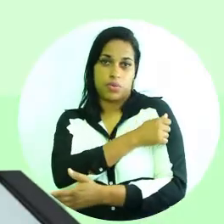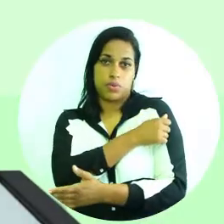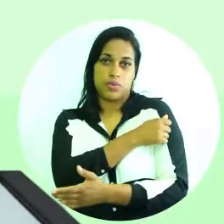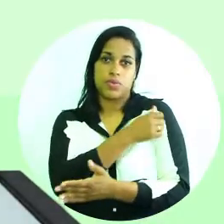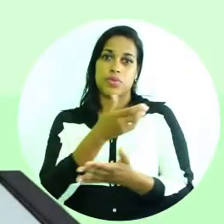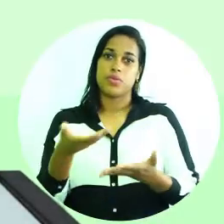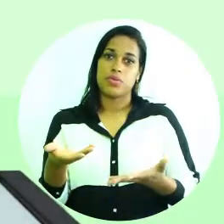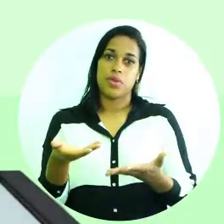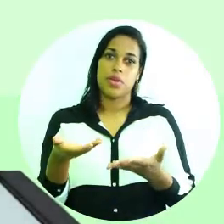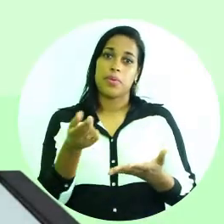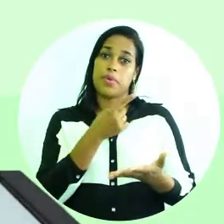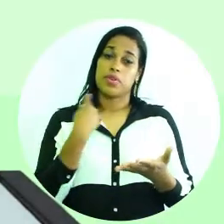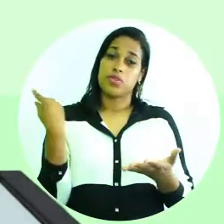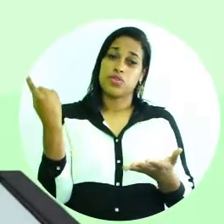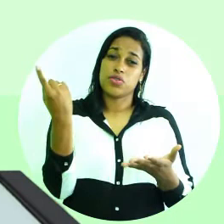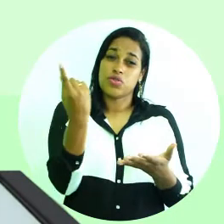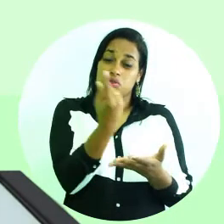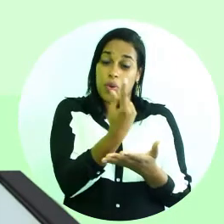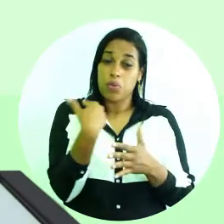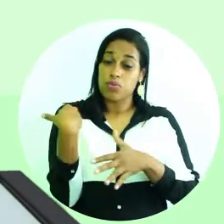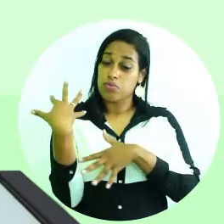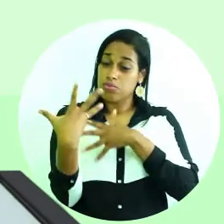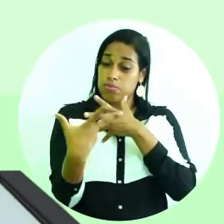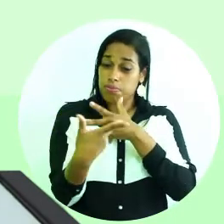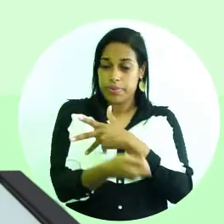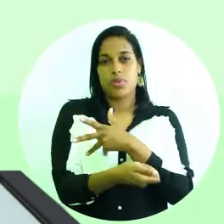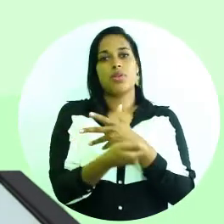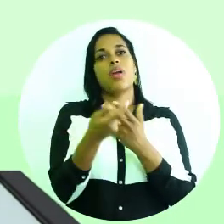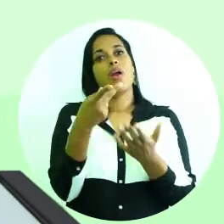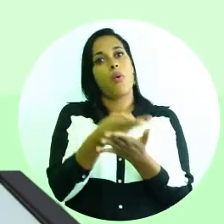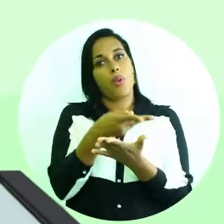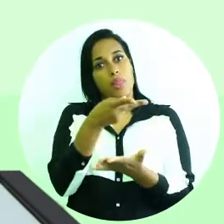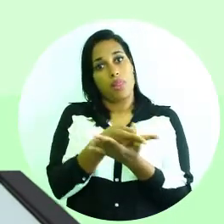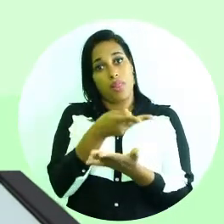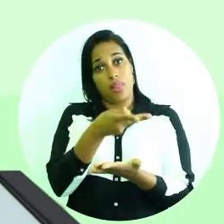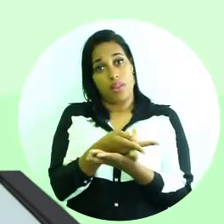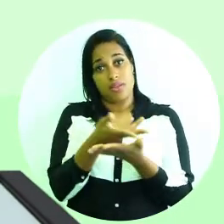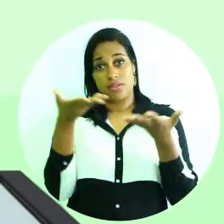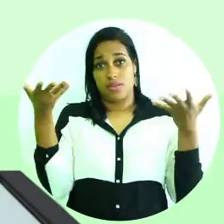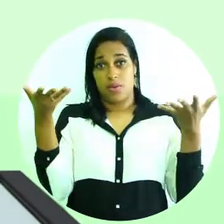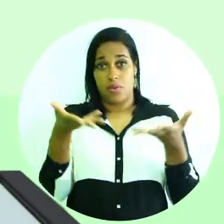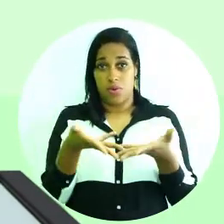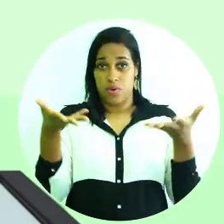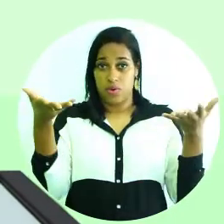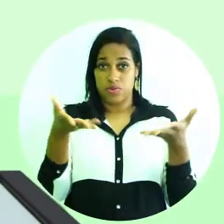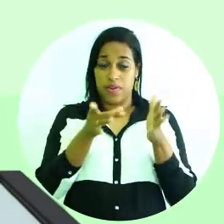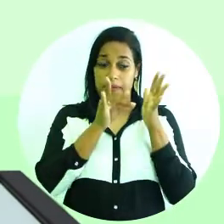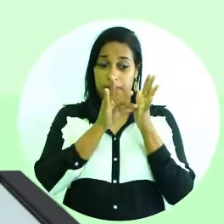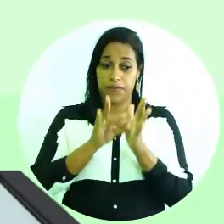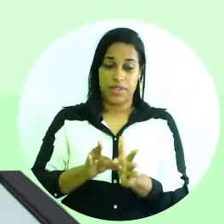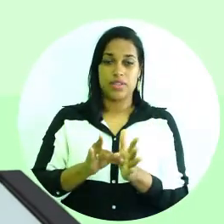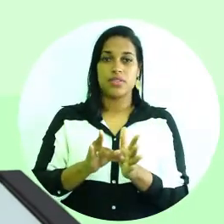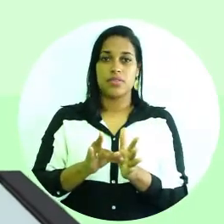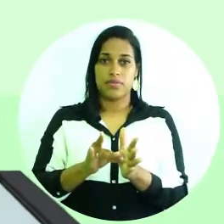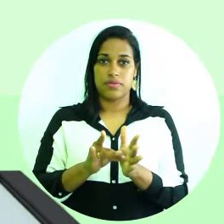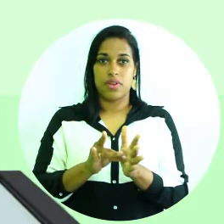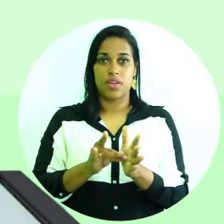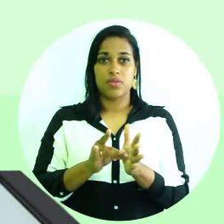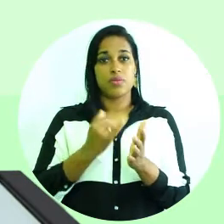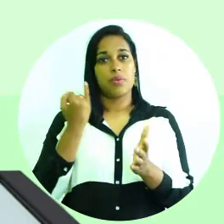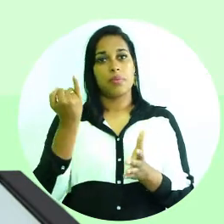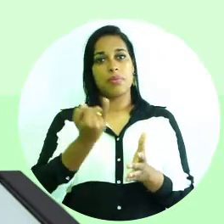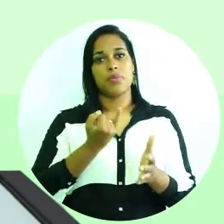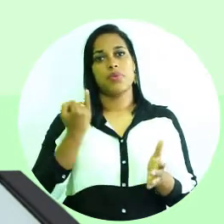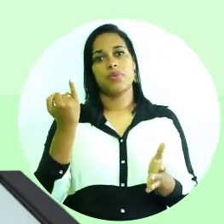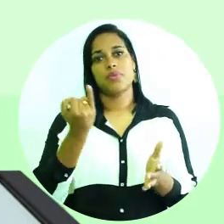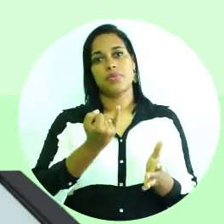queridos alunos, para que todos esses processos sejam consolidados,